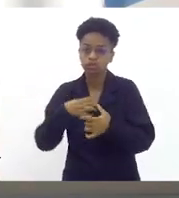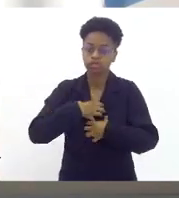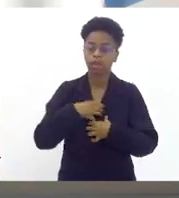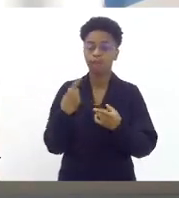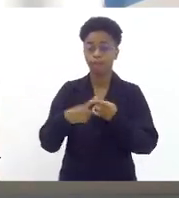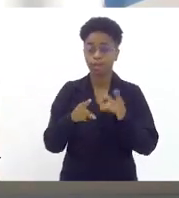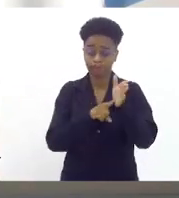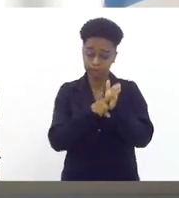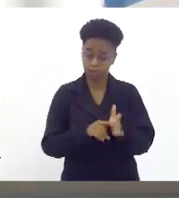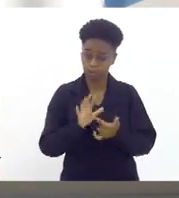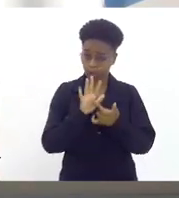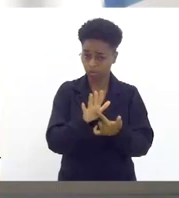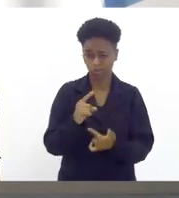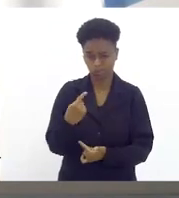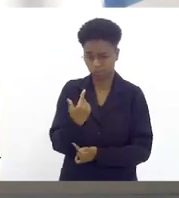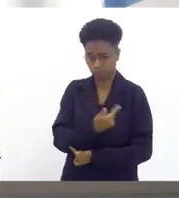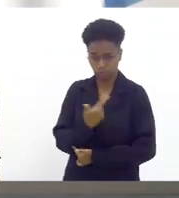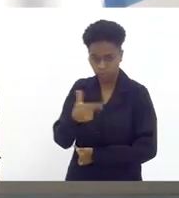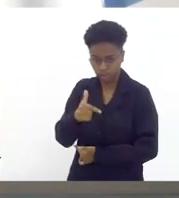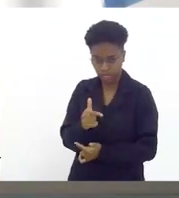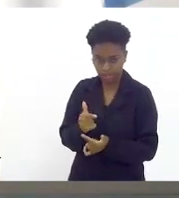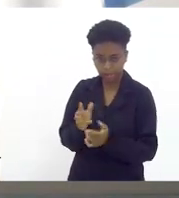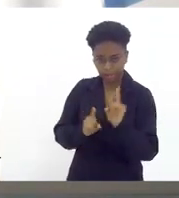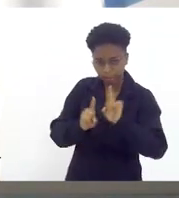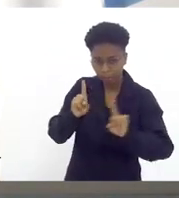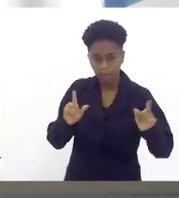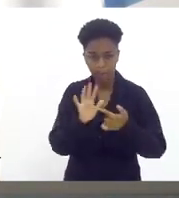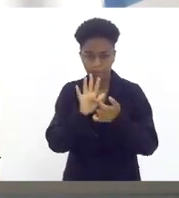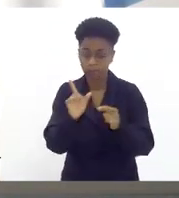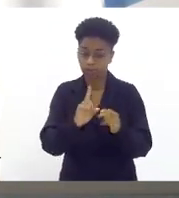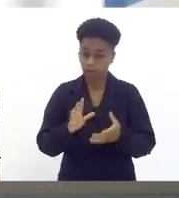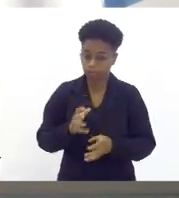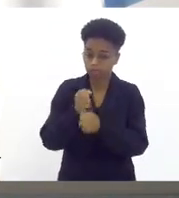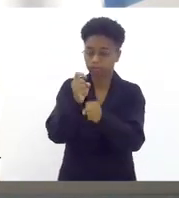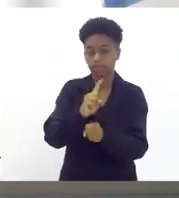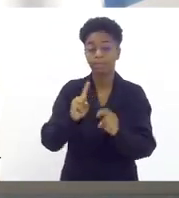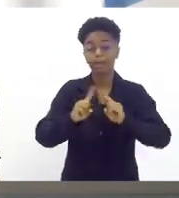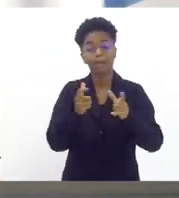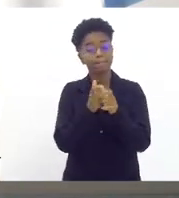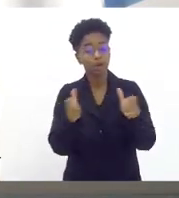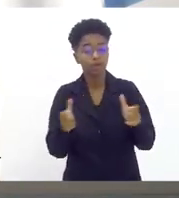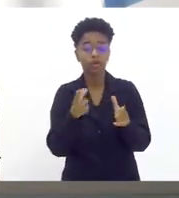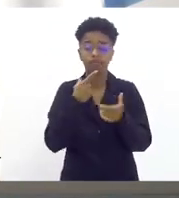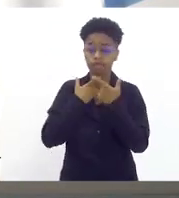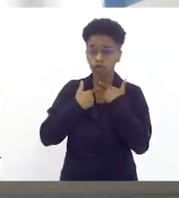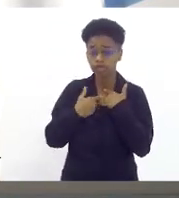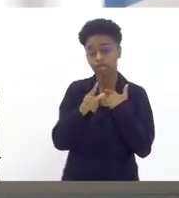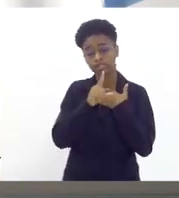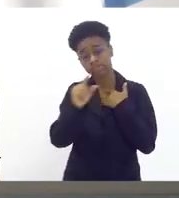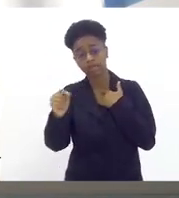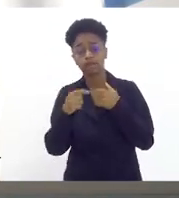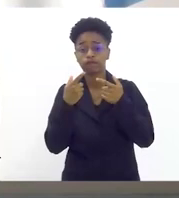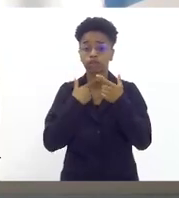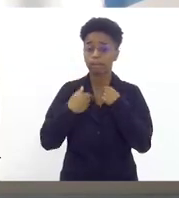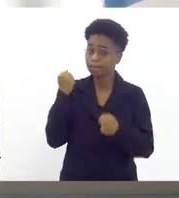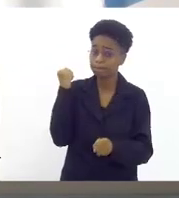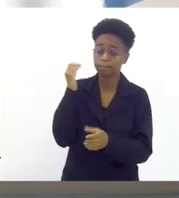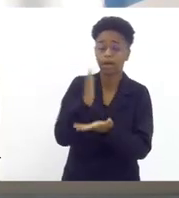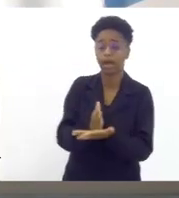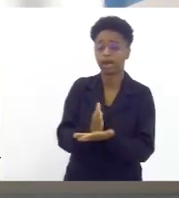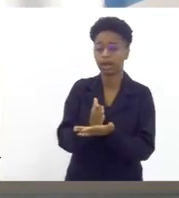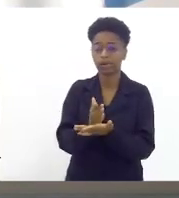não tenhamos dados, que a maioria dessas pessoas transexuais e travestis desejam sair, romper desse ciclo